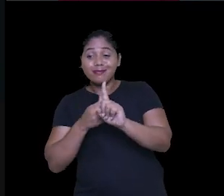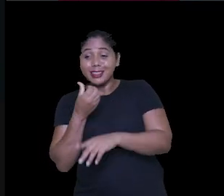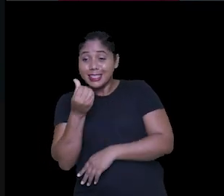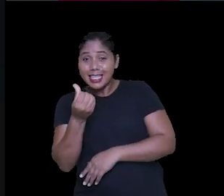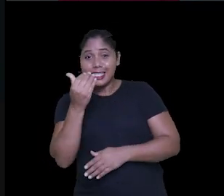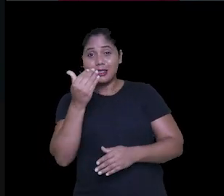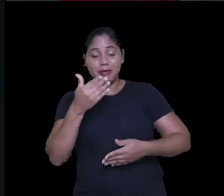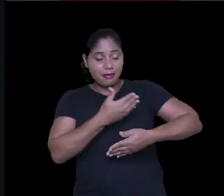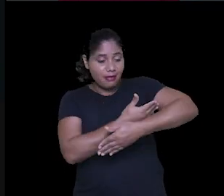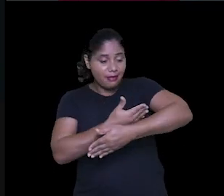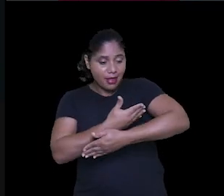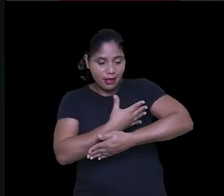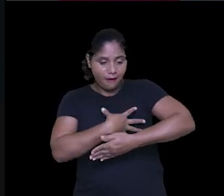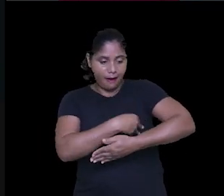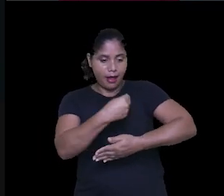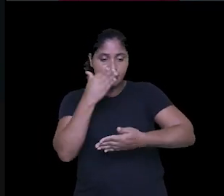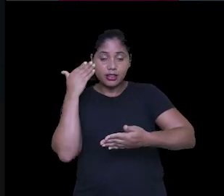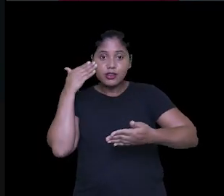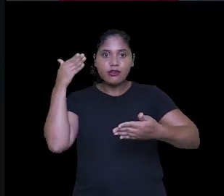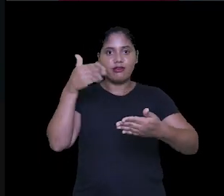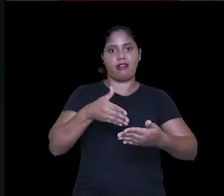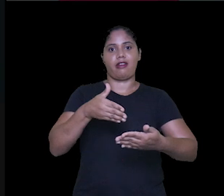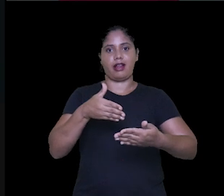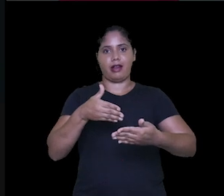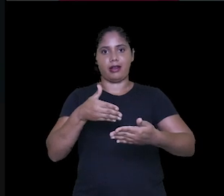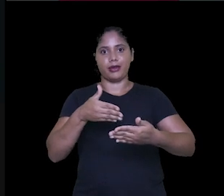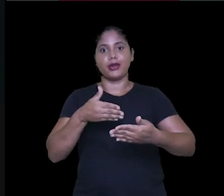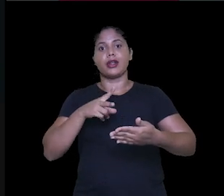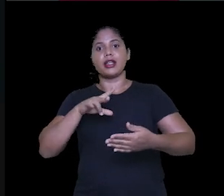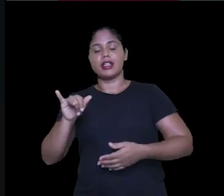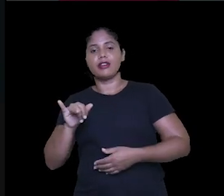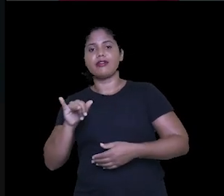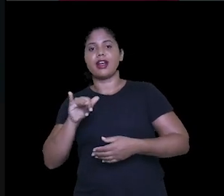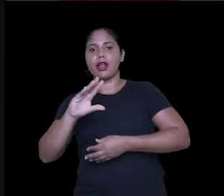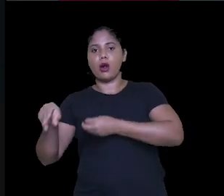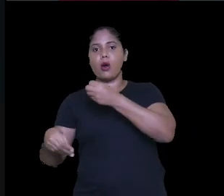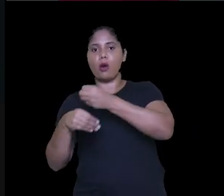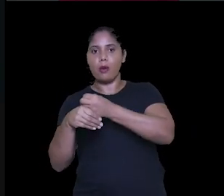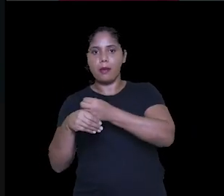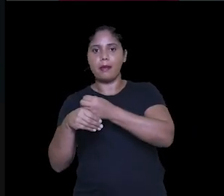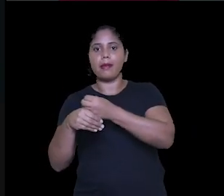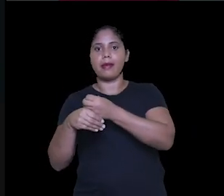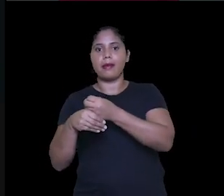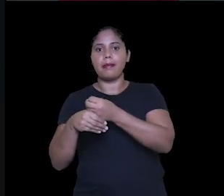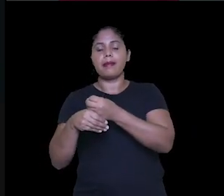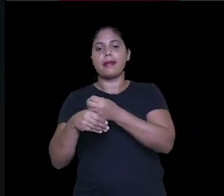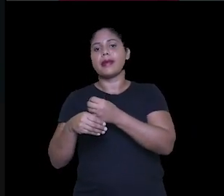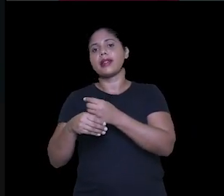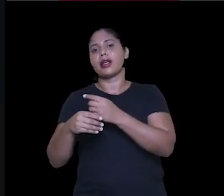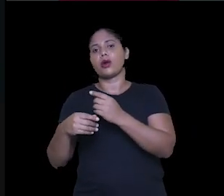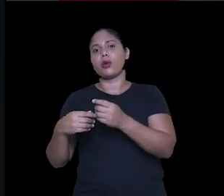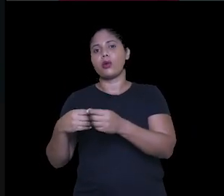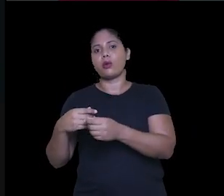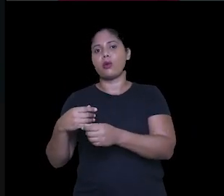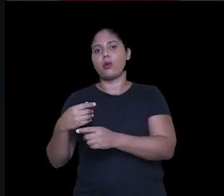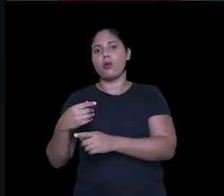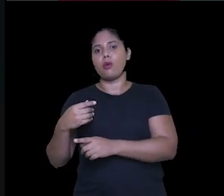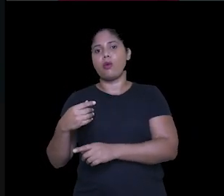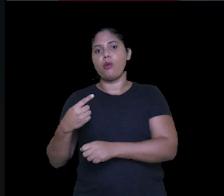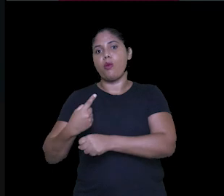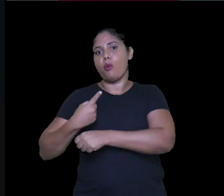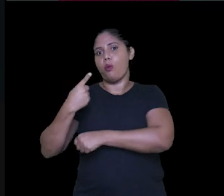vida e de forma complementar até os 2 anos ou mais. O acompanhamento do pré-natal